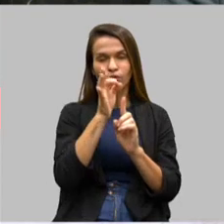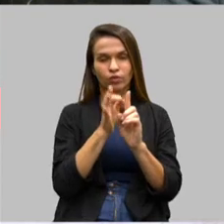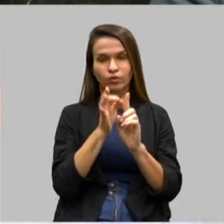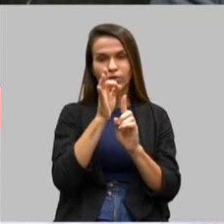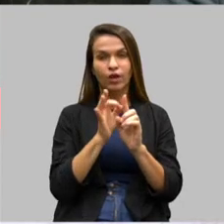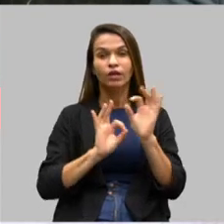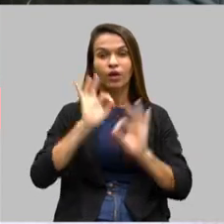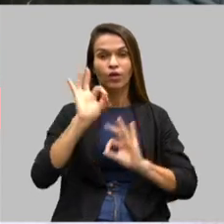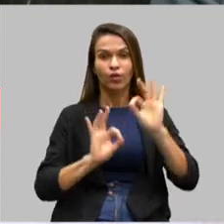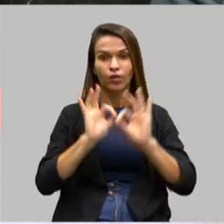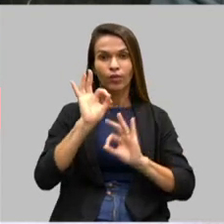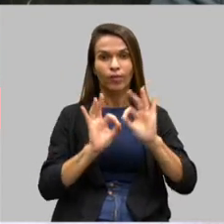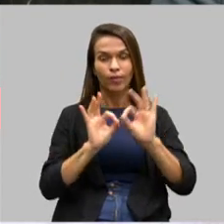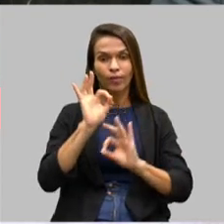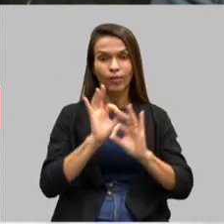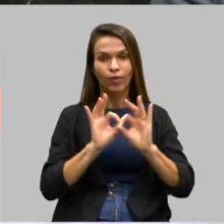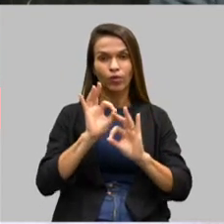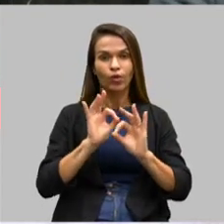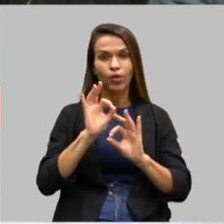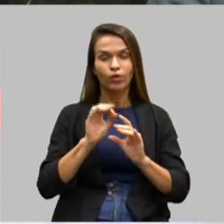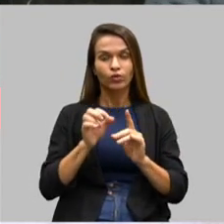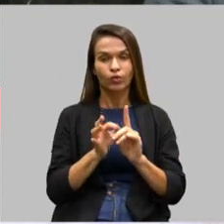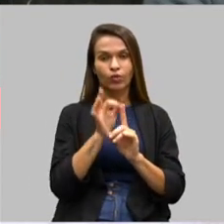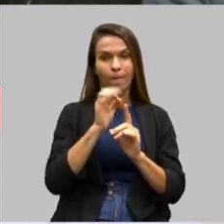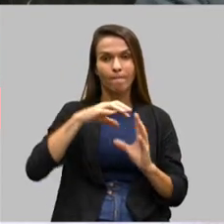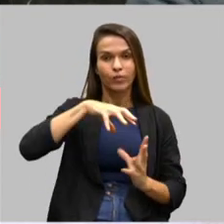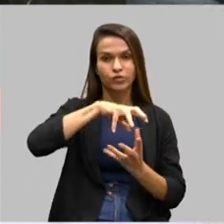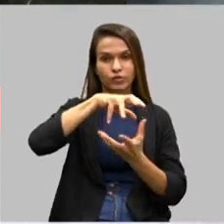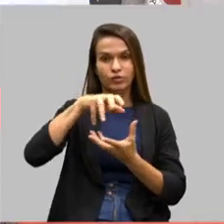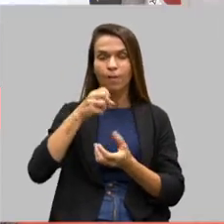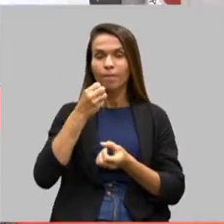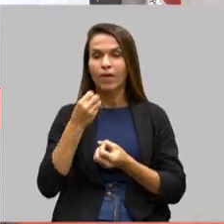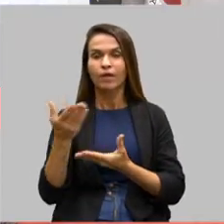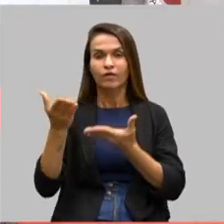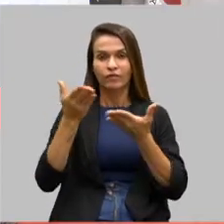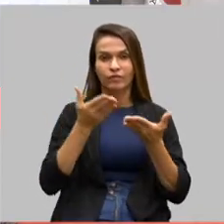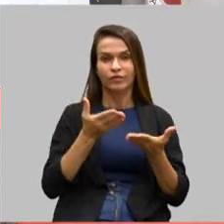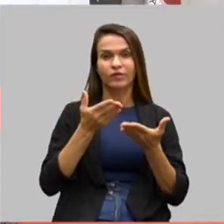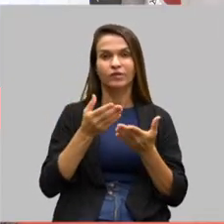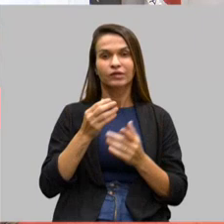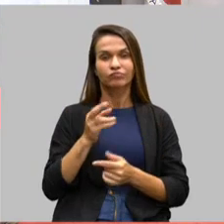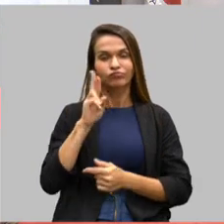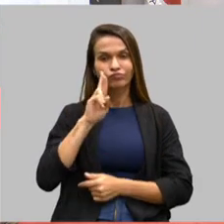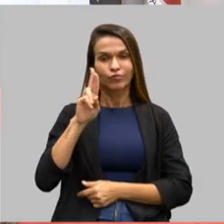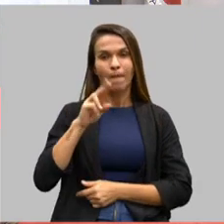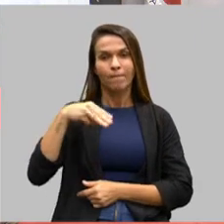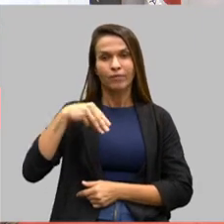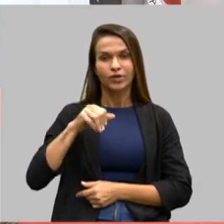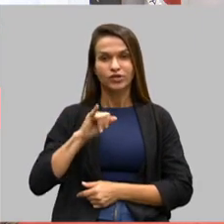Organização Meteorológica Mundial. Seja bem-vinda, doutora Michele.